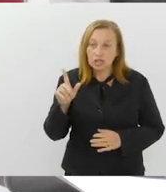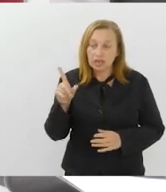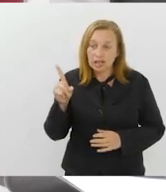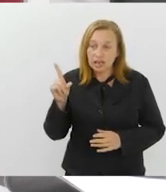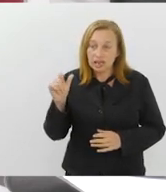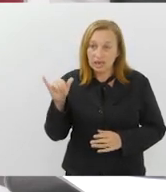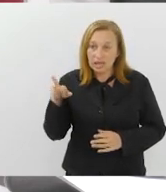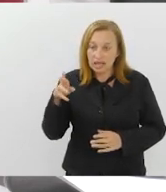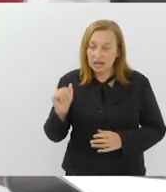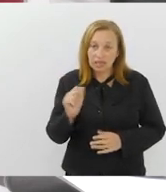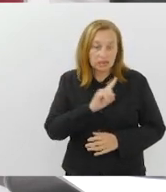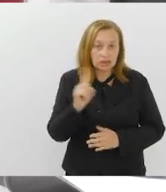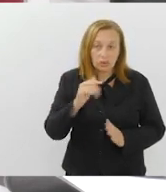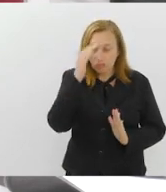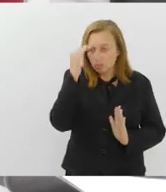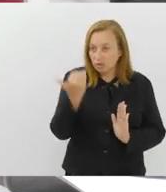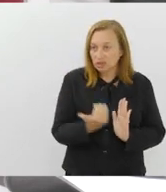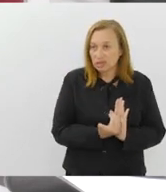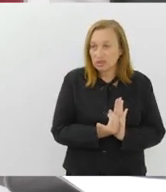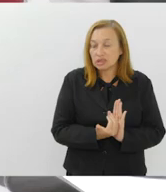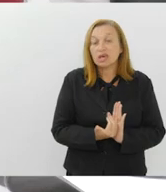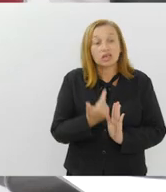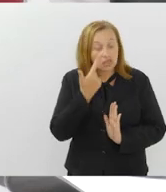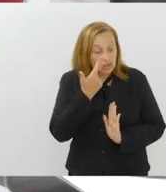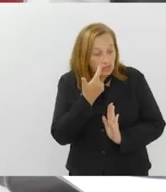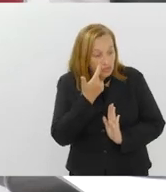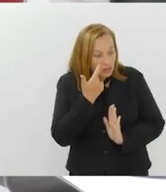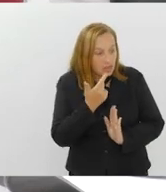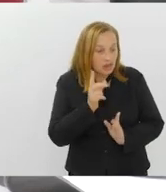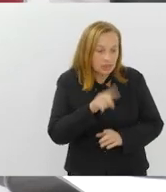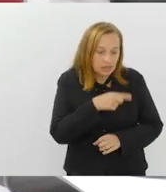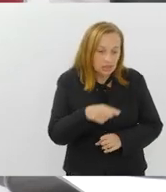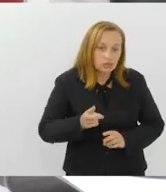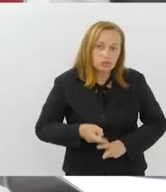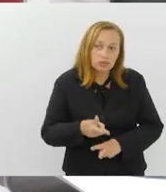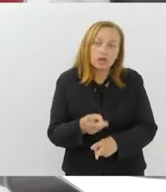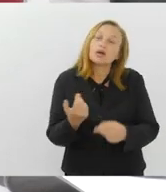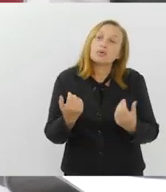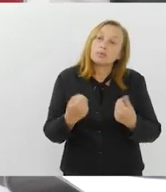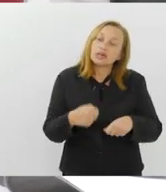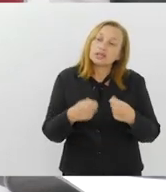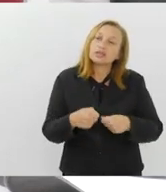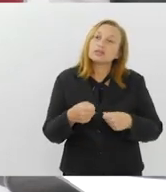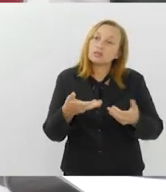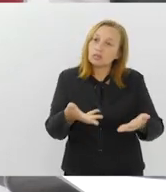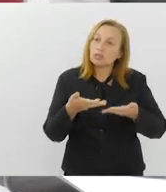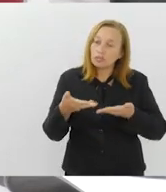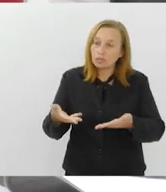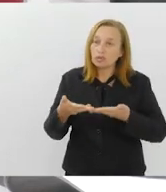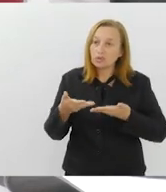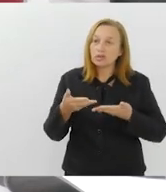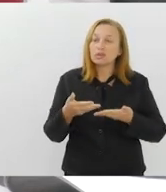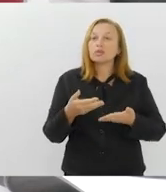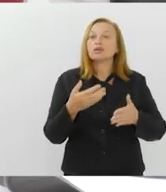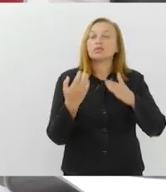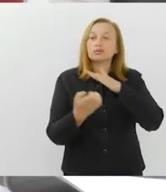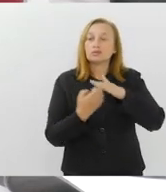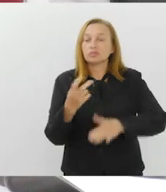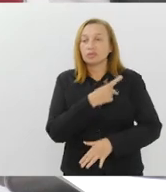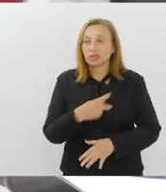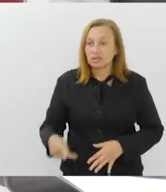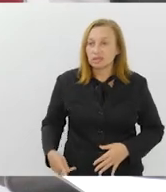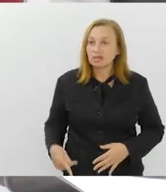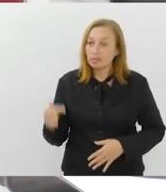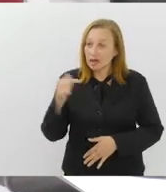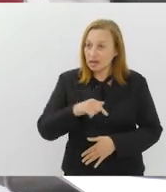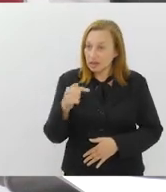aqui efetivos que, de fato, os cancelamentos continuam, nós precisaremos convocar os presidentes dessas empresas aqui